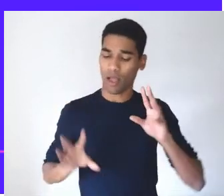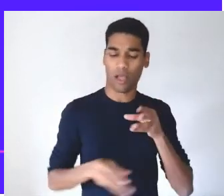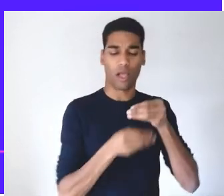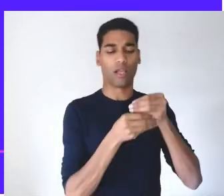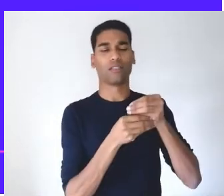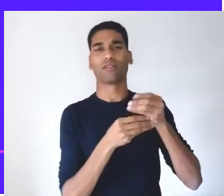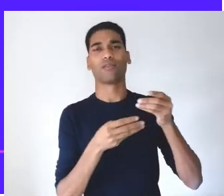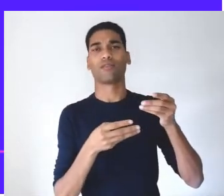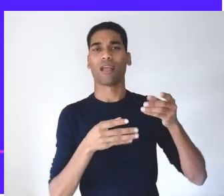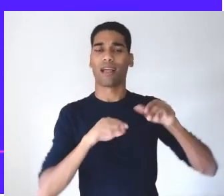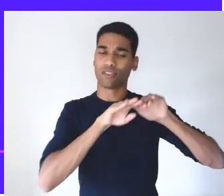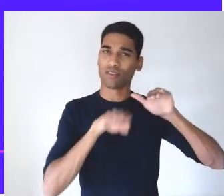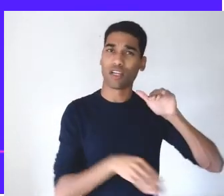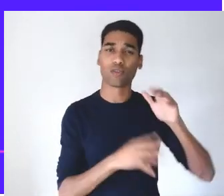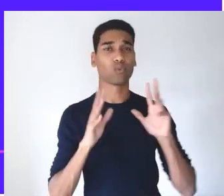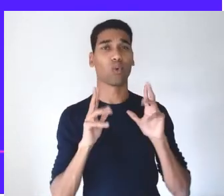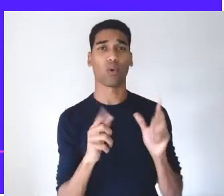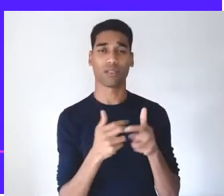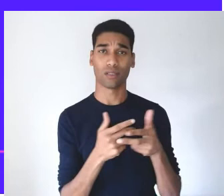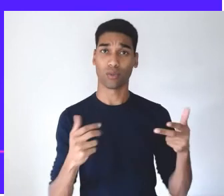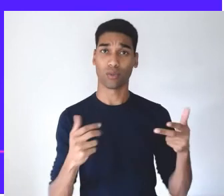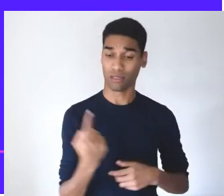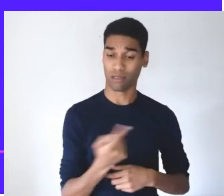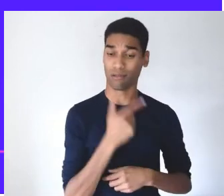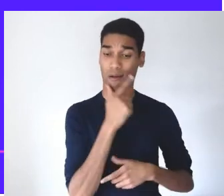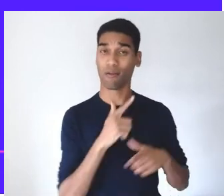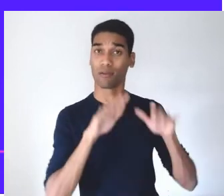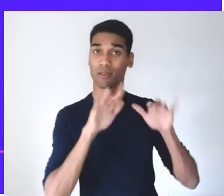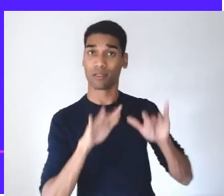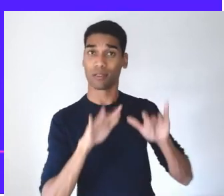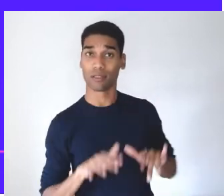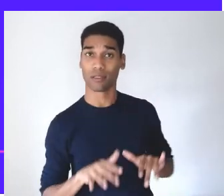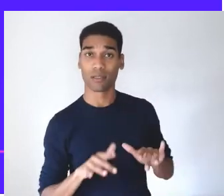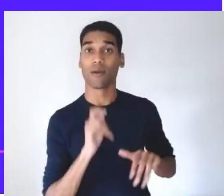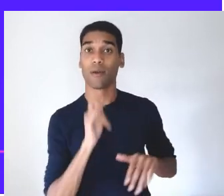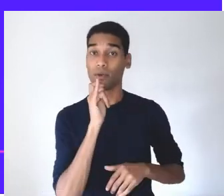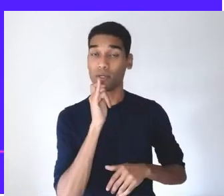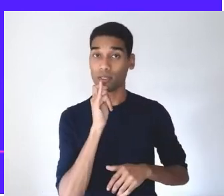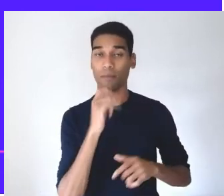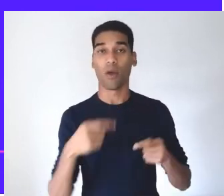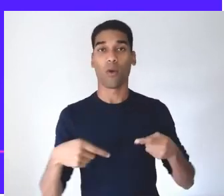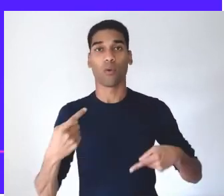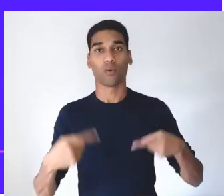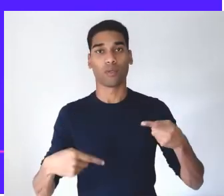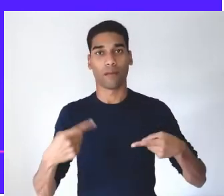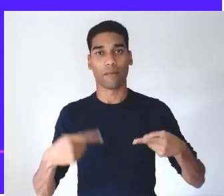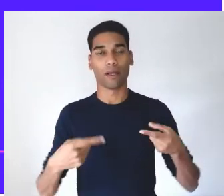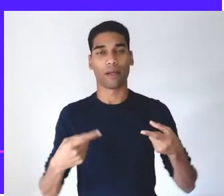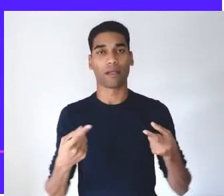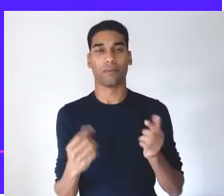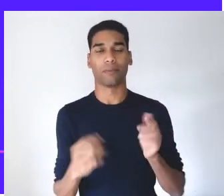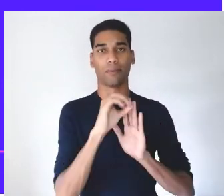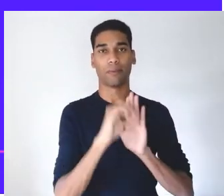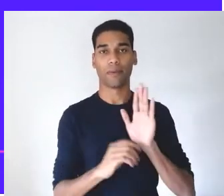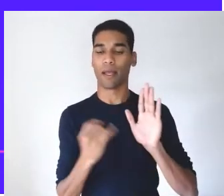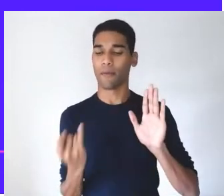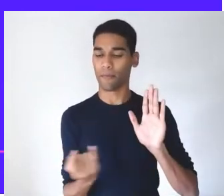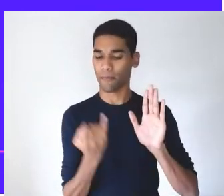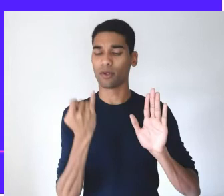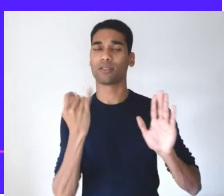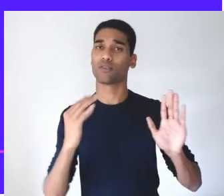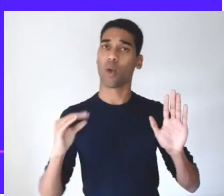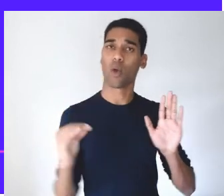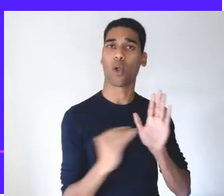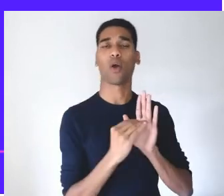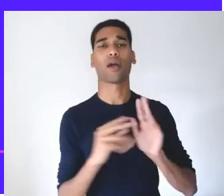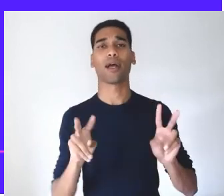Então, o debate orçamentário tem que ser atravessado por essas reflexões de desigualdade. Em que medida ele se presta